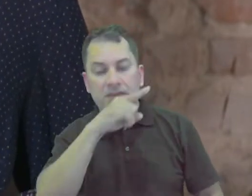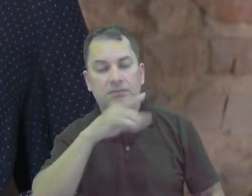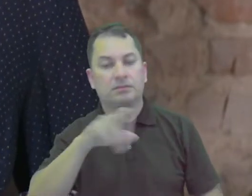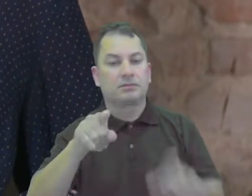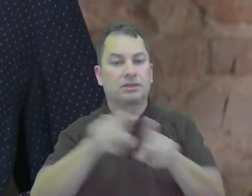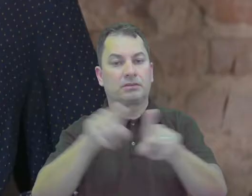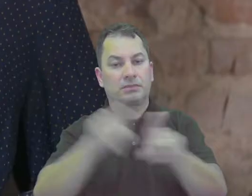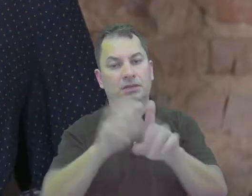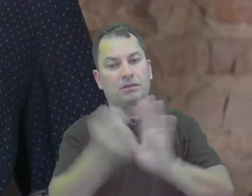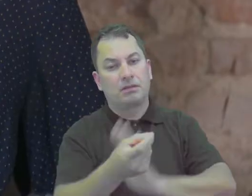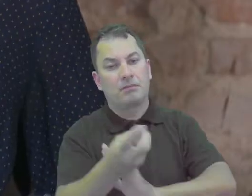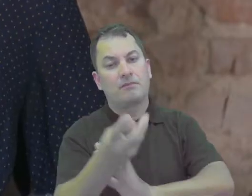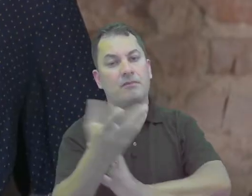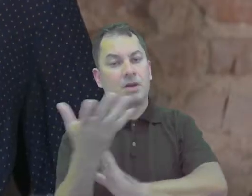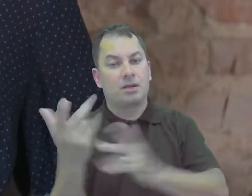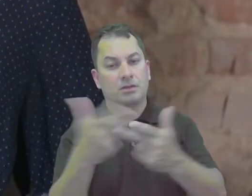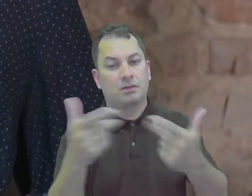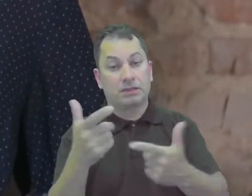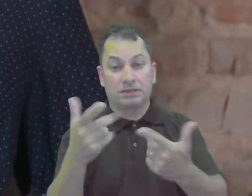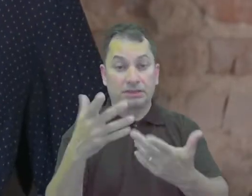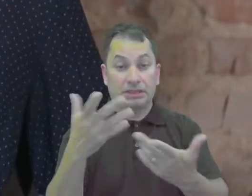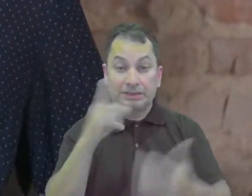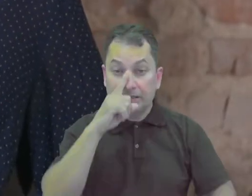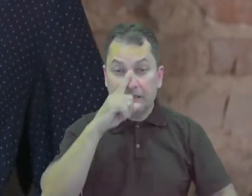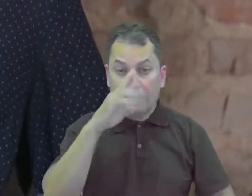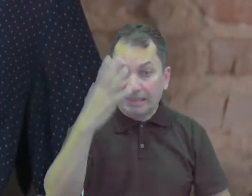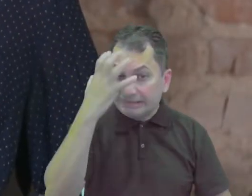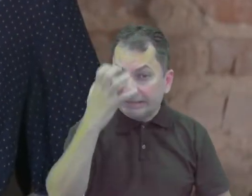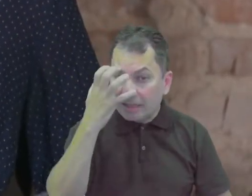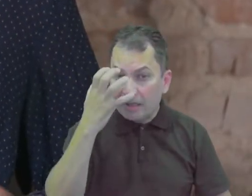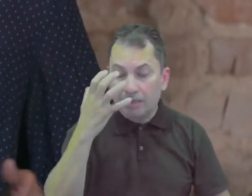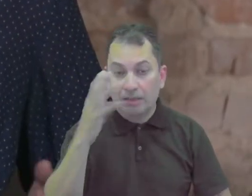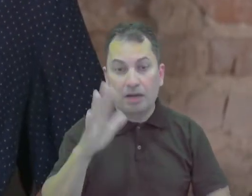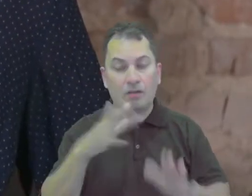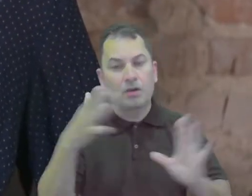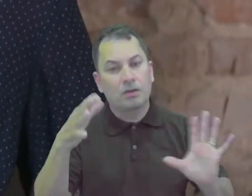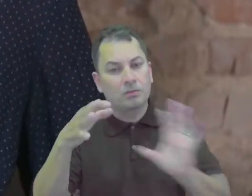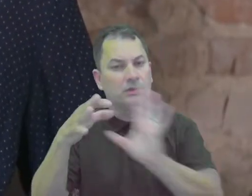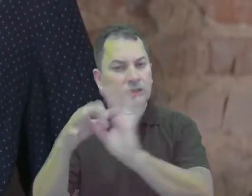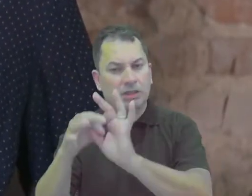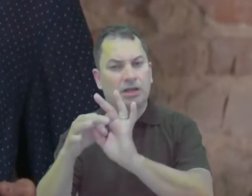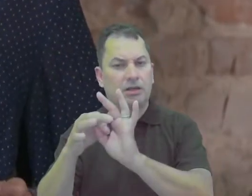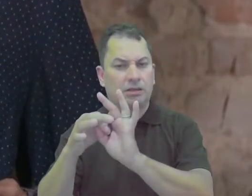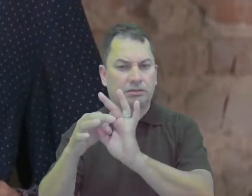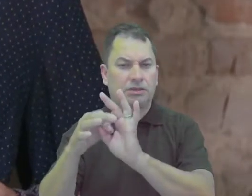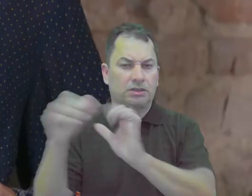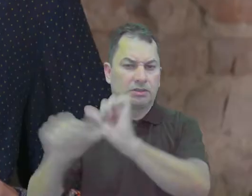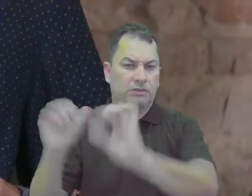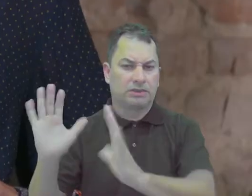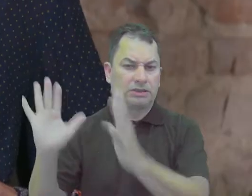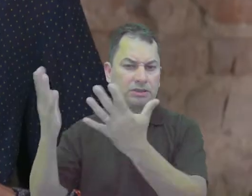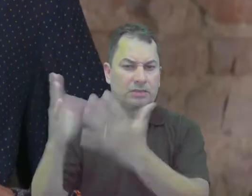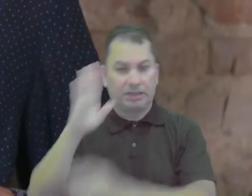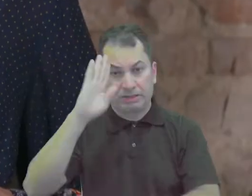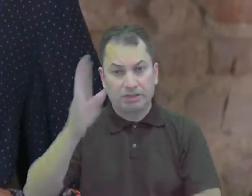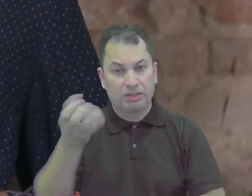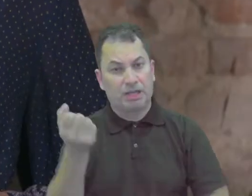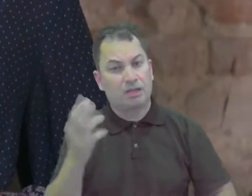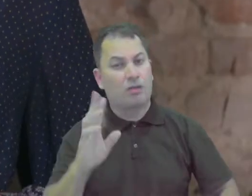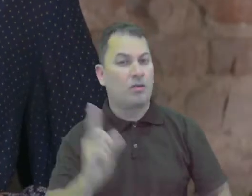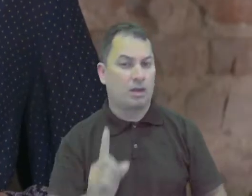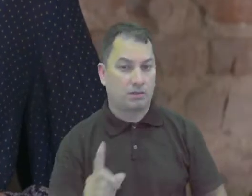pode relacionar, né, com as mudanças climáticas diretas e indiretas, né? E para cada um